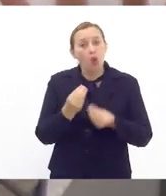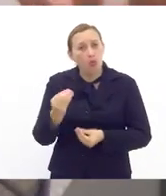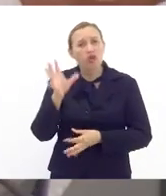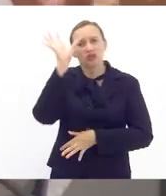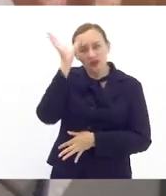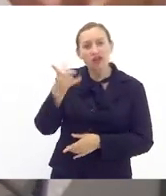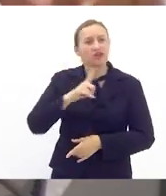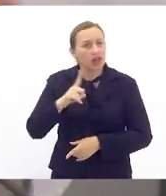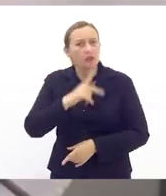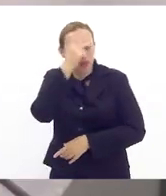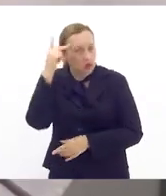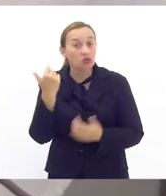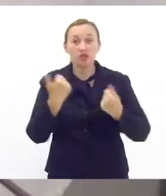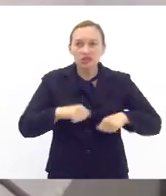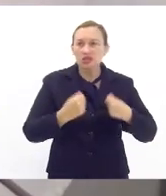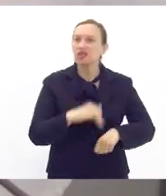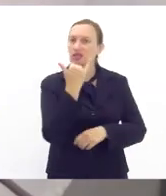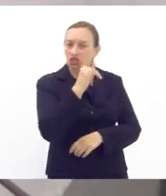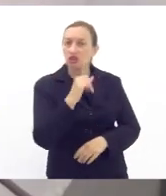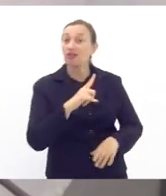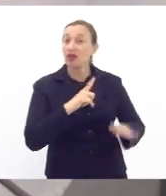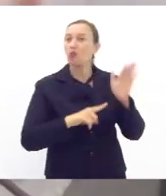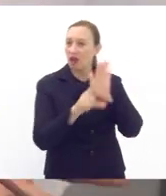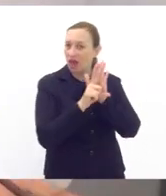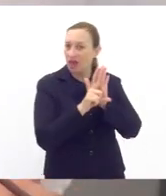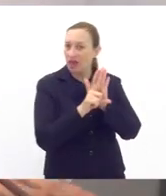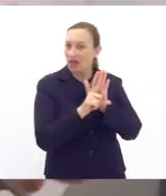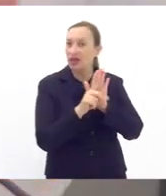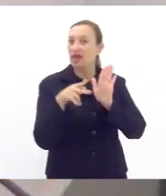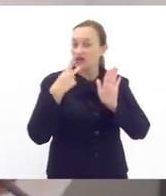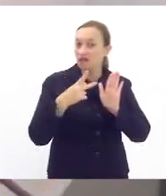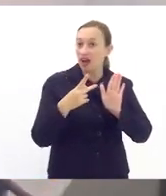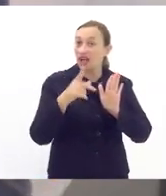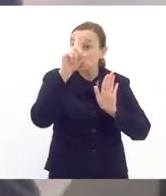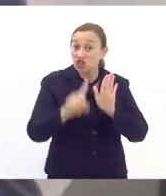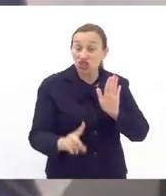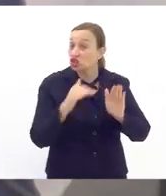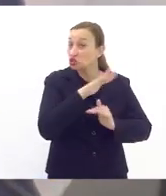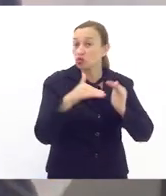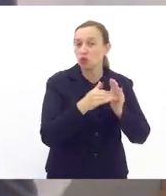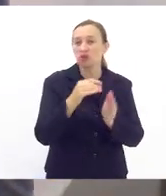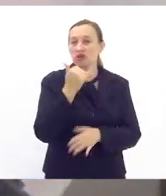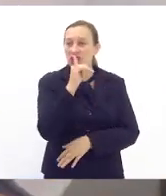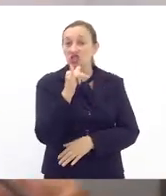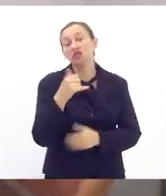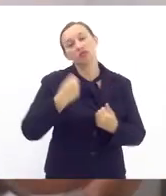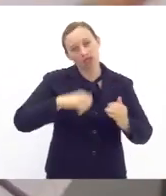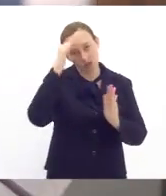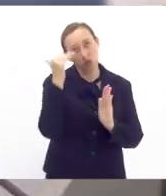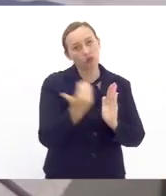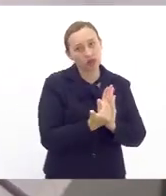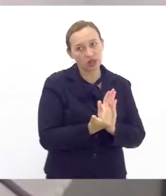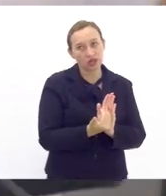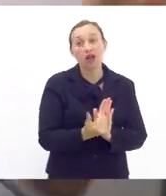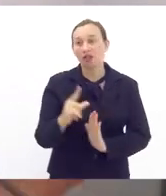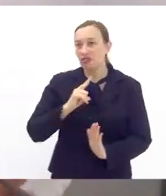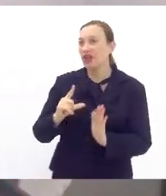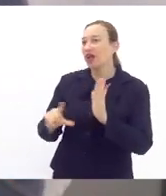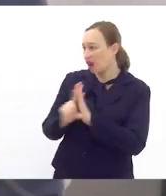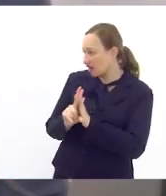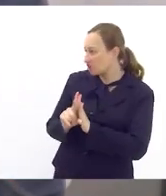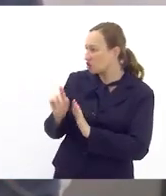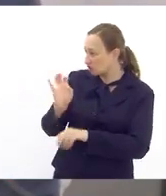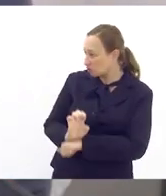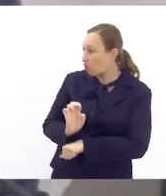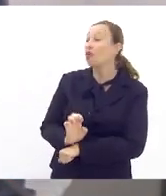precisa de energia existe uma lei nacional que garante a energia para todos e essa lei tem que ser cumprida tem uma lista dela também então a